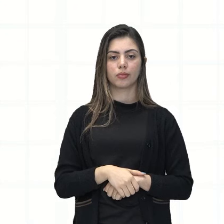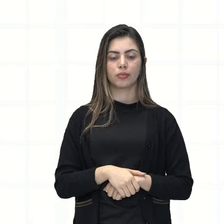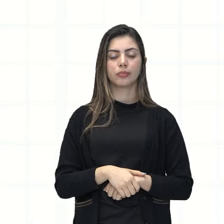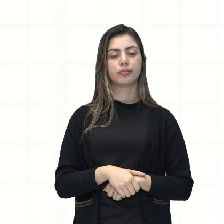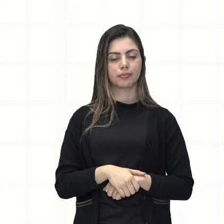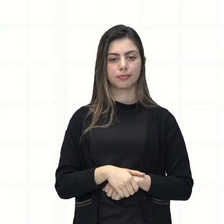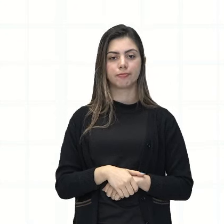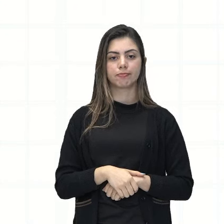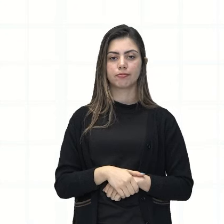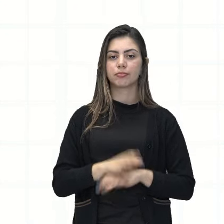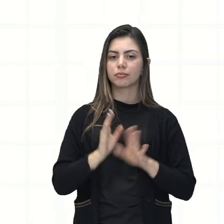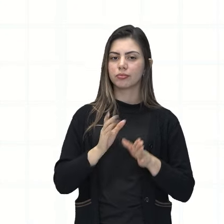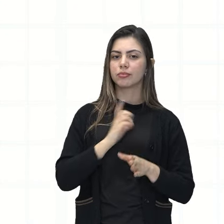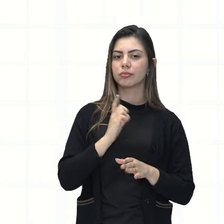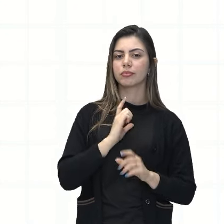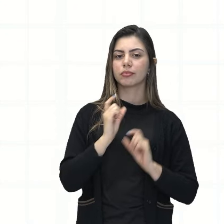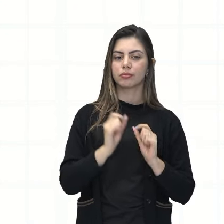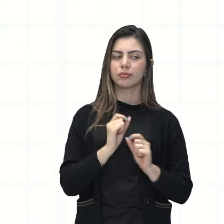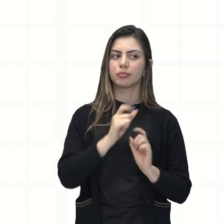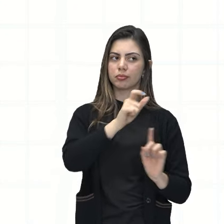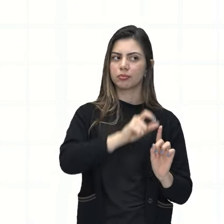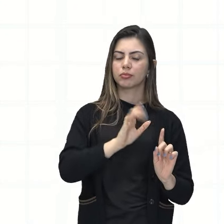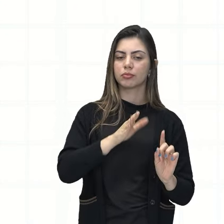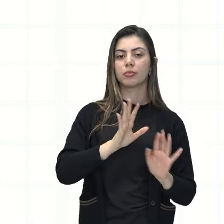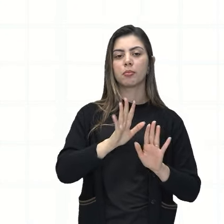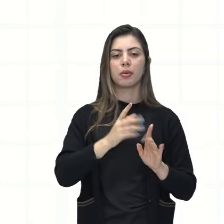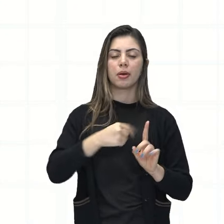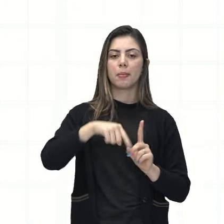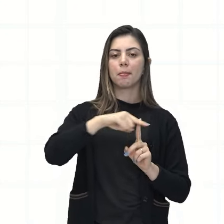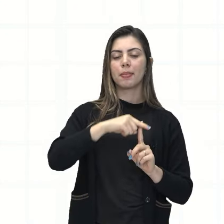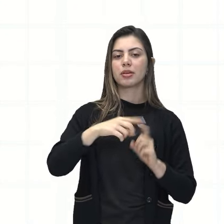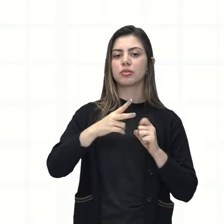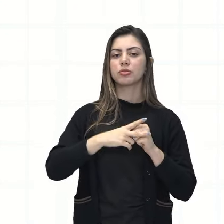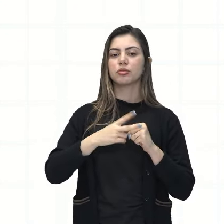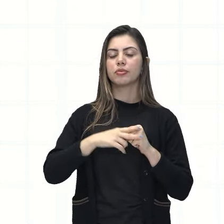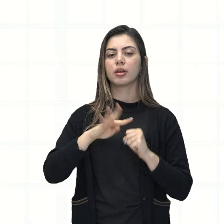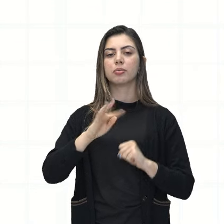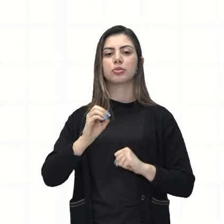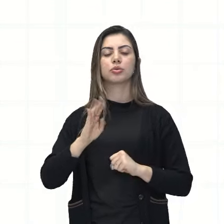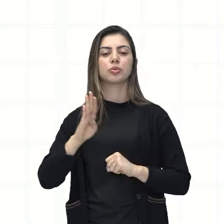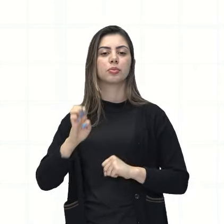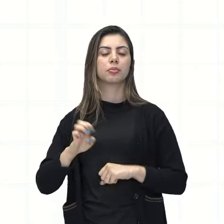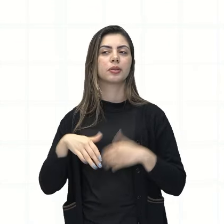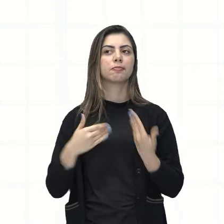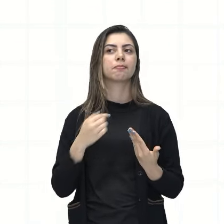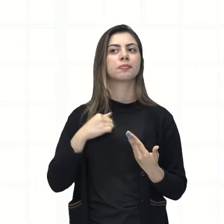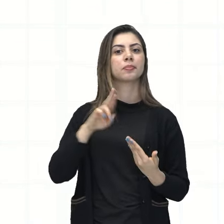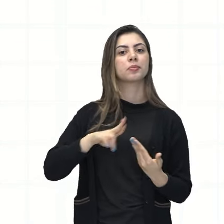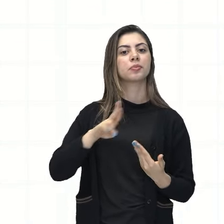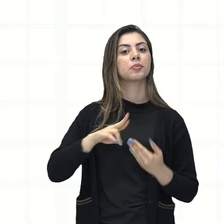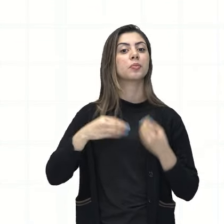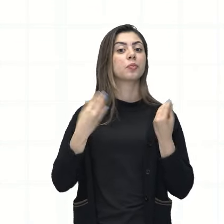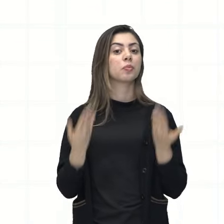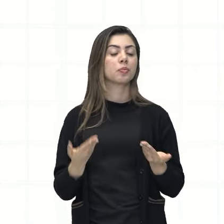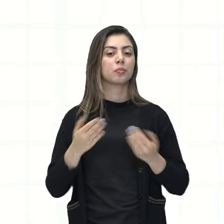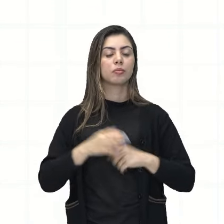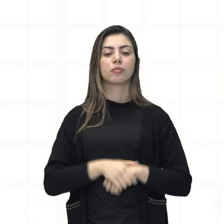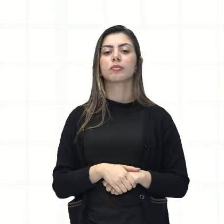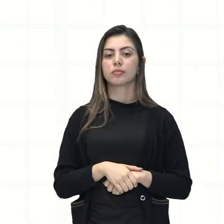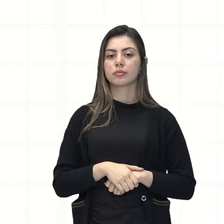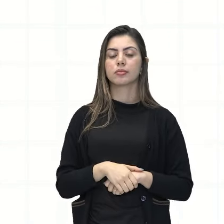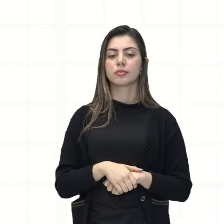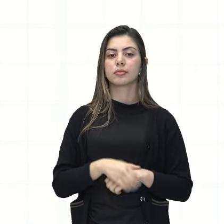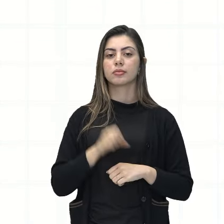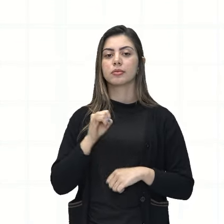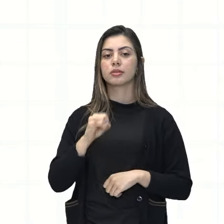Tá, o sujeito é the boys. Agora eu preciso do verbo to be. Qual será que eu vou utilizar? Is, am ou are? Se eu for